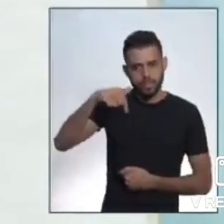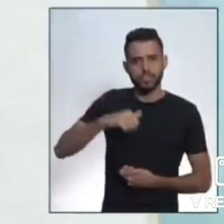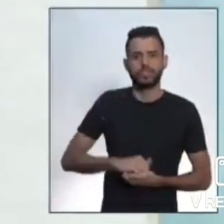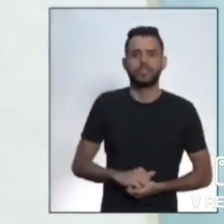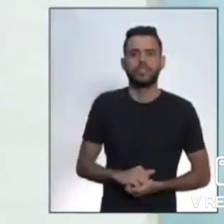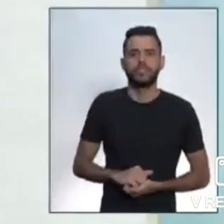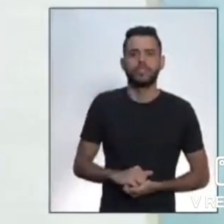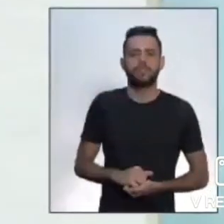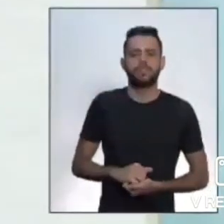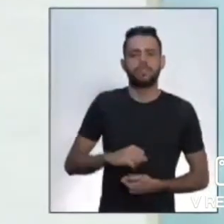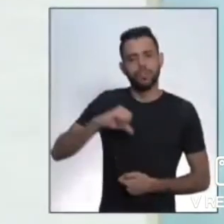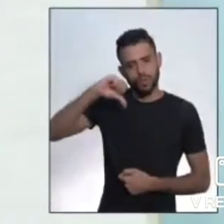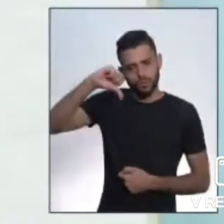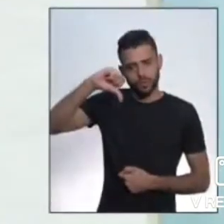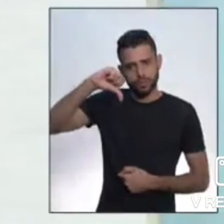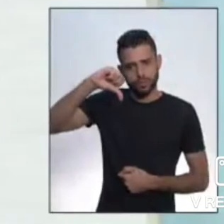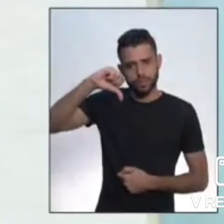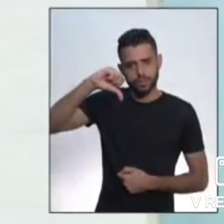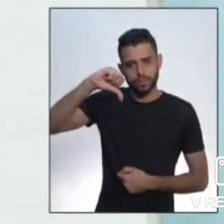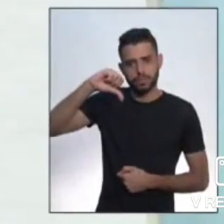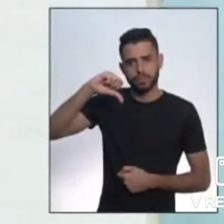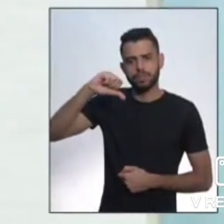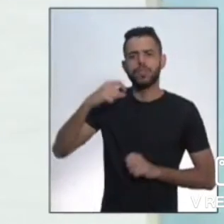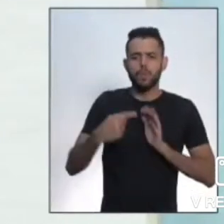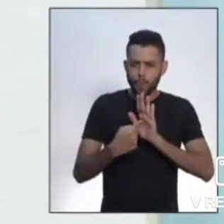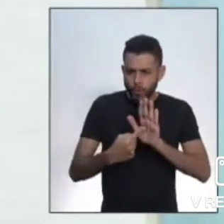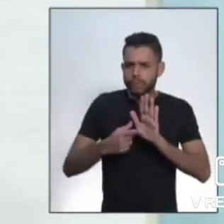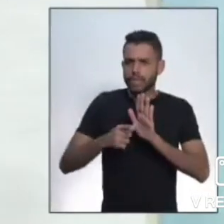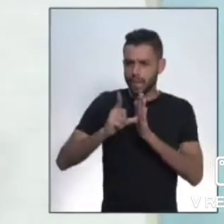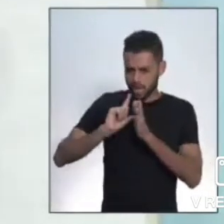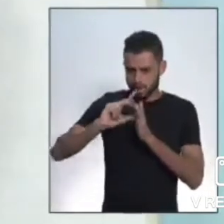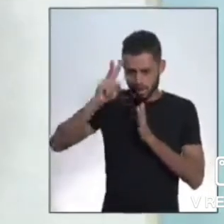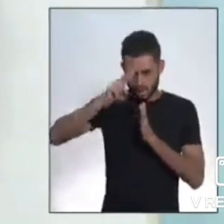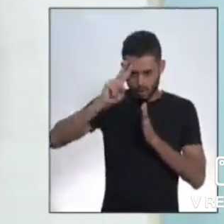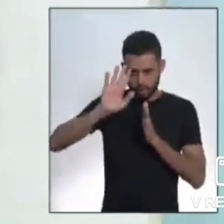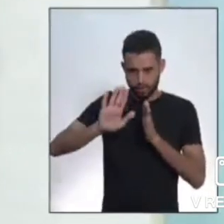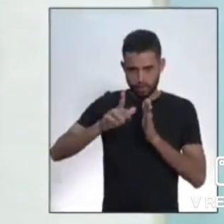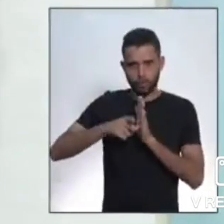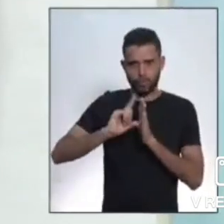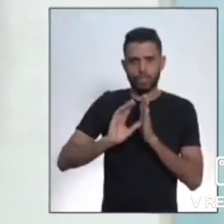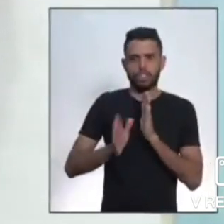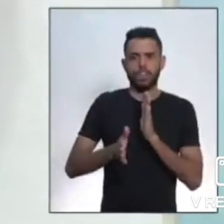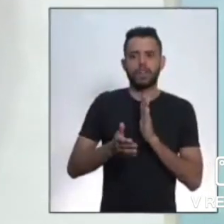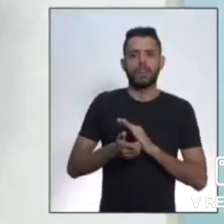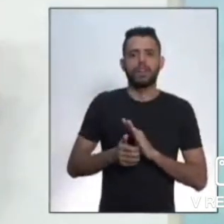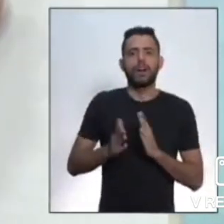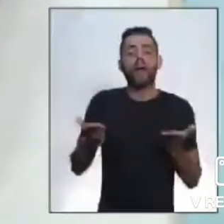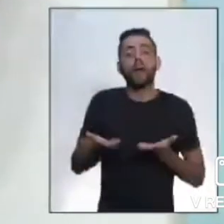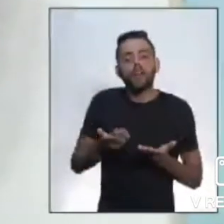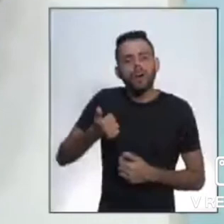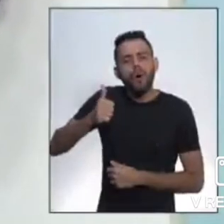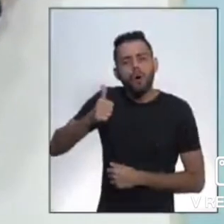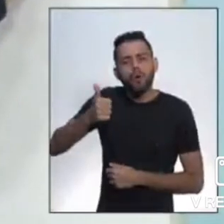7, 9. Esse daí eu já tinha mostrado para vocês, né? Aí eu venho